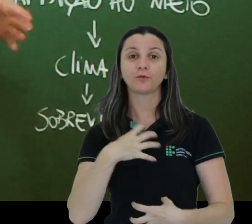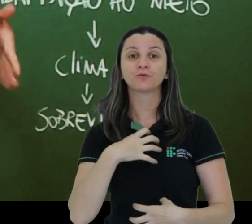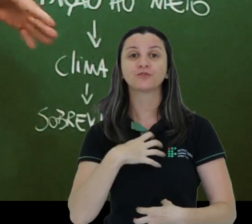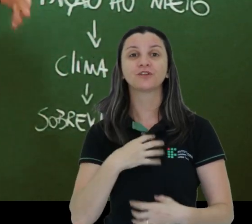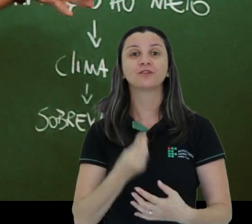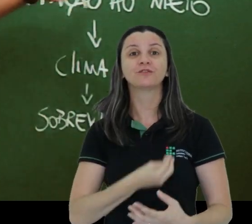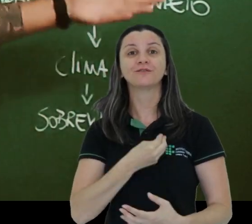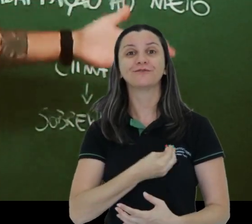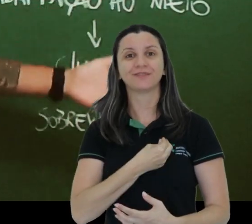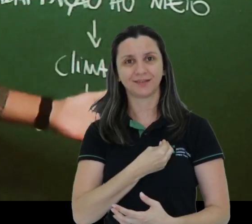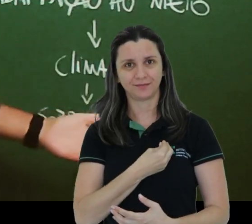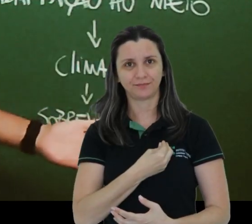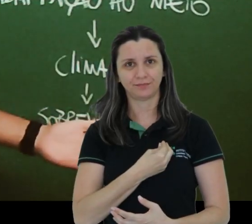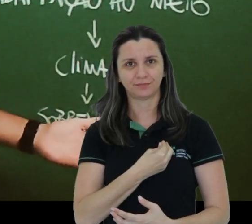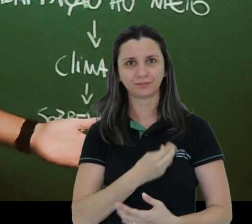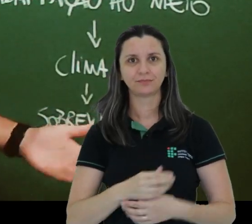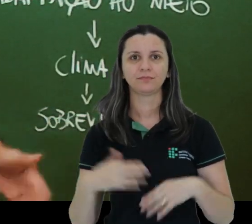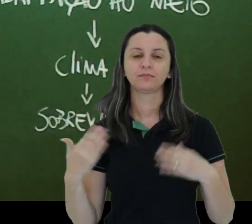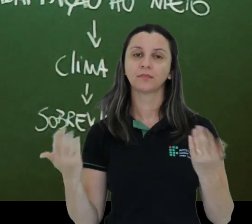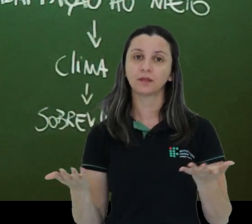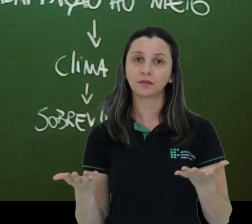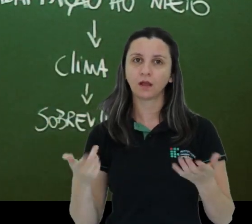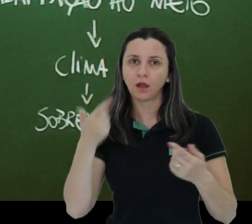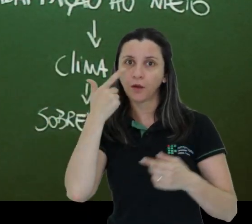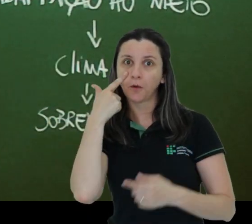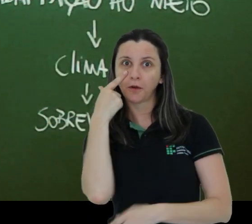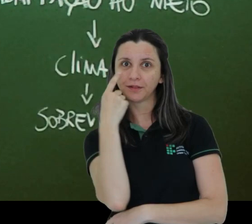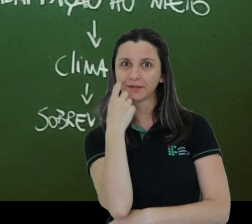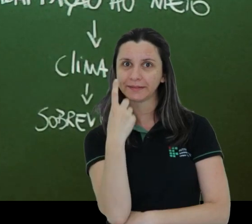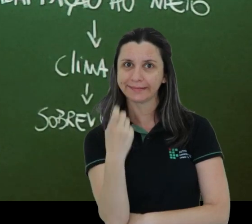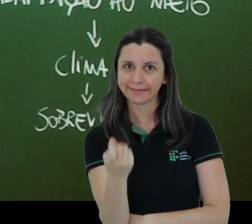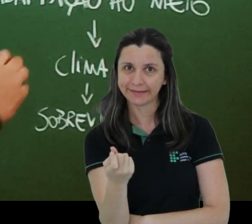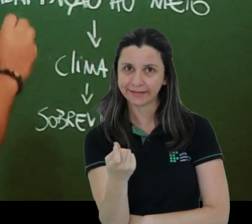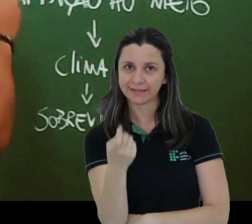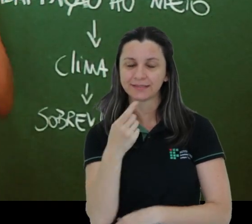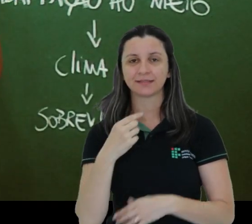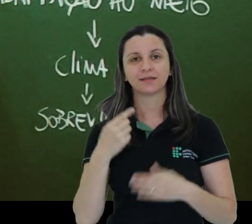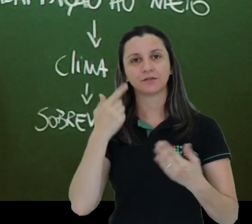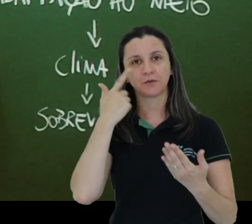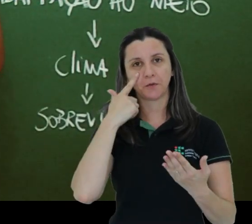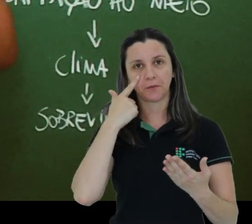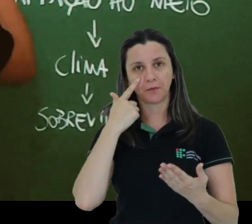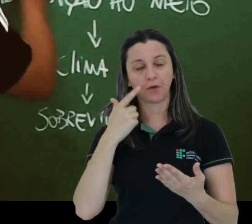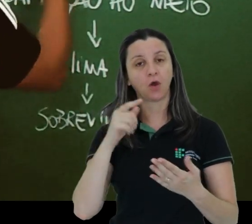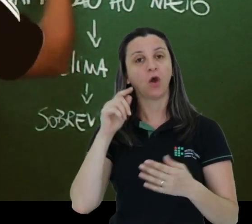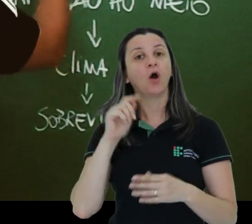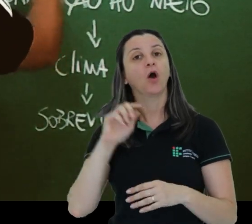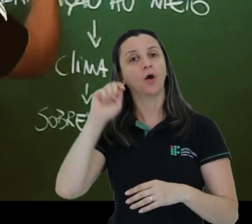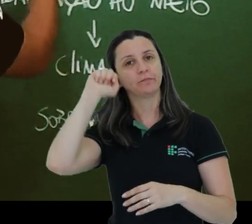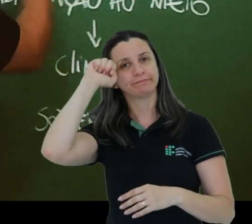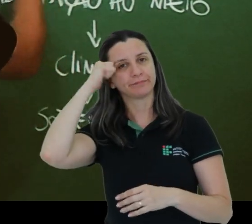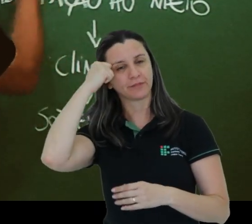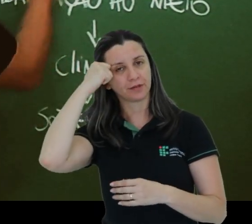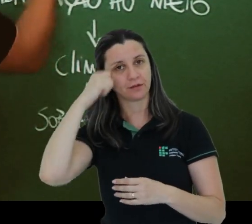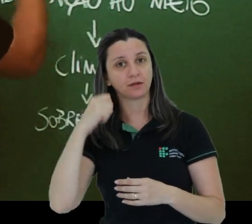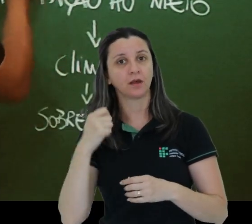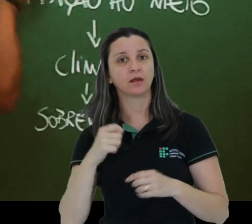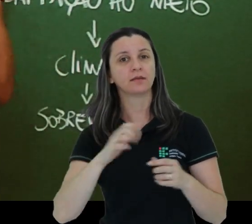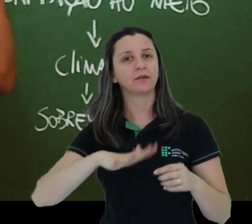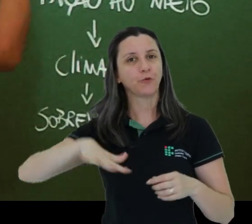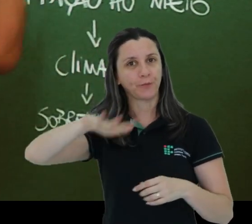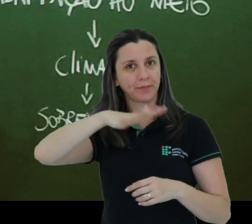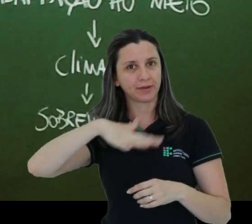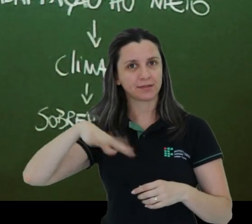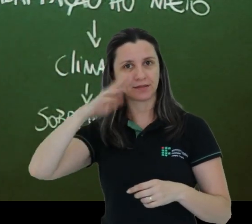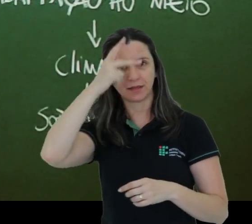sua forma de sobreviver. E aí, olha que interessante. Então, esse aqui é as peles mais escuras, né?